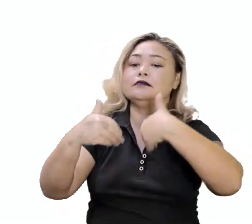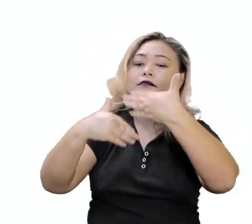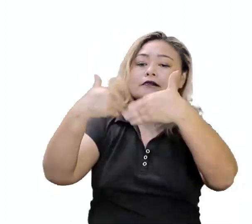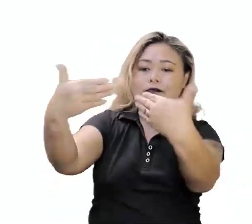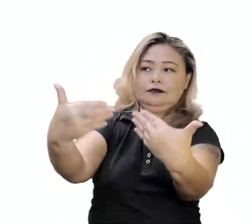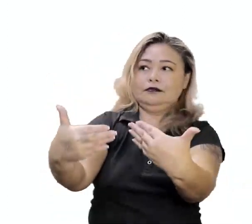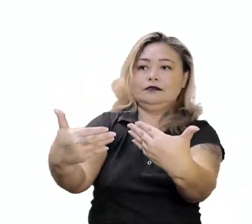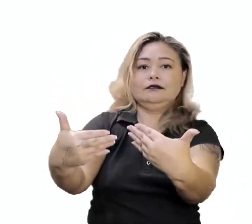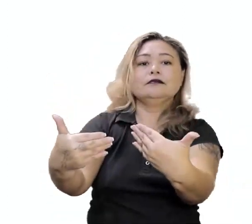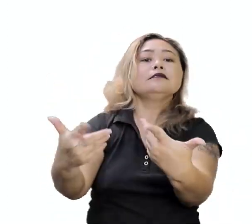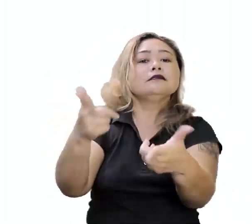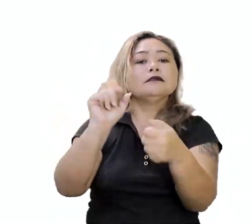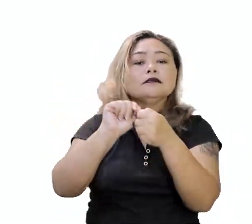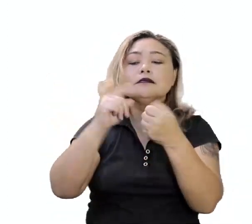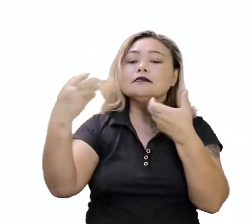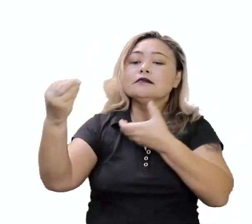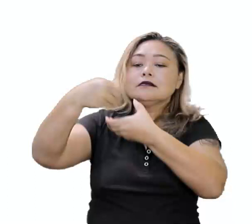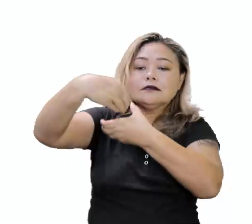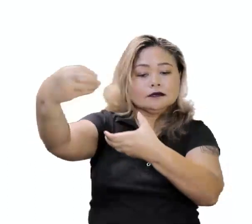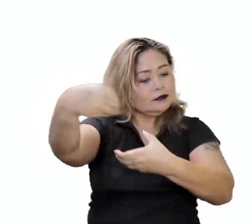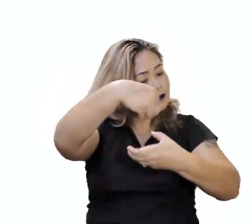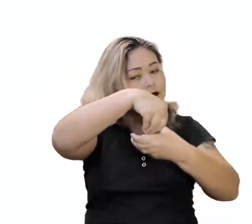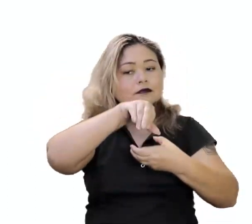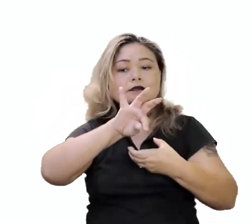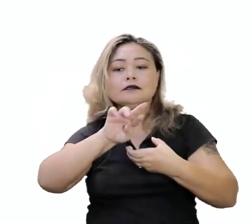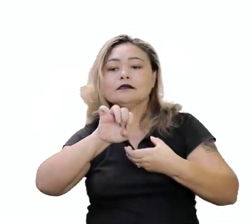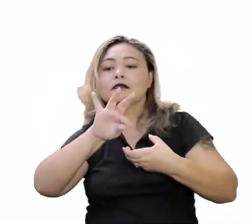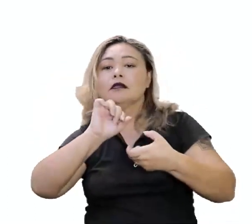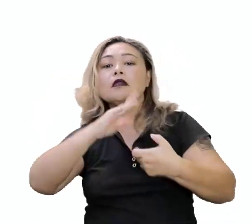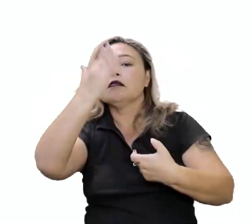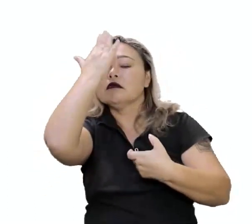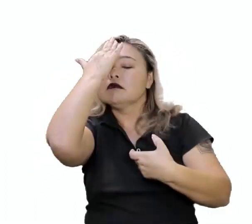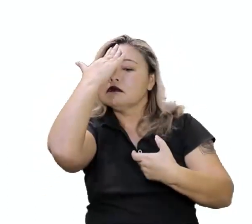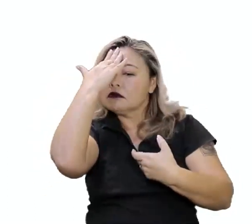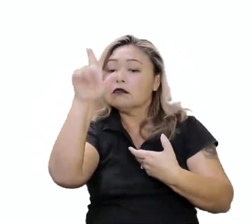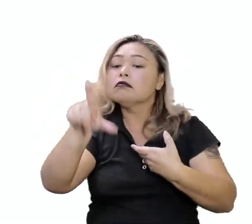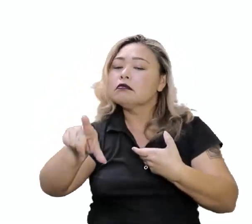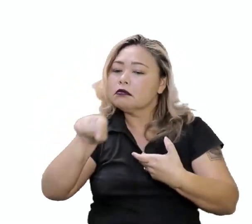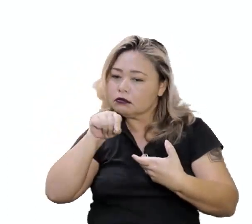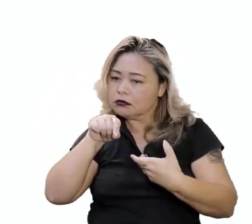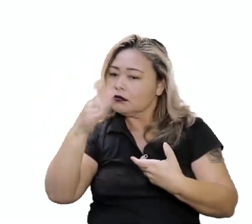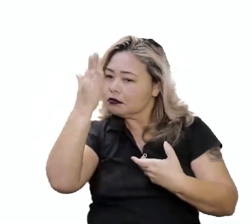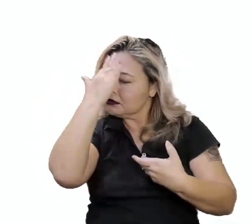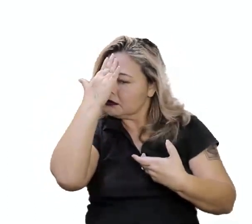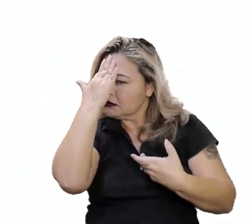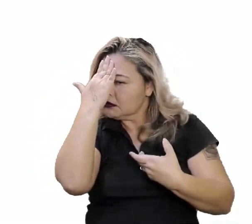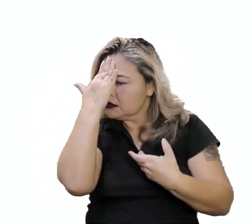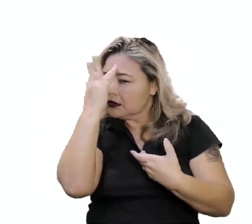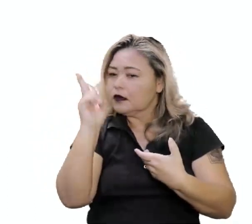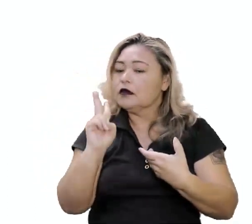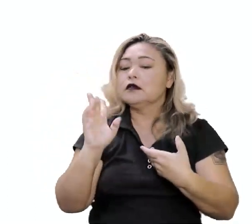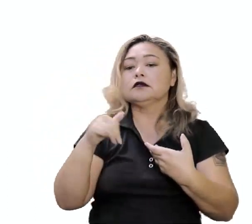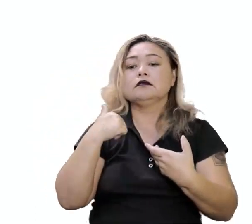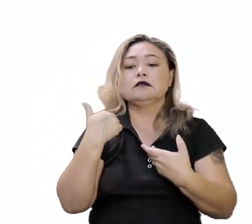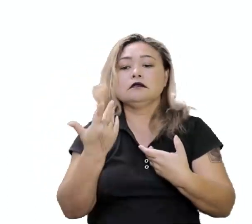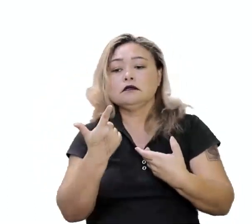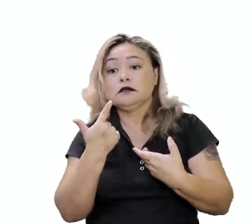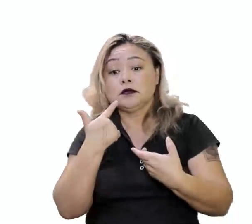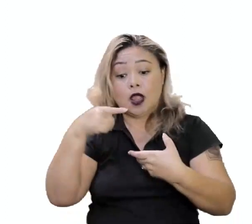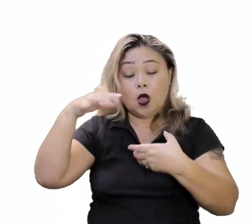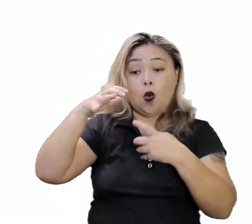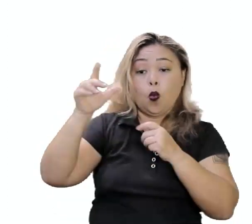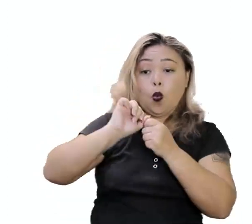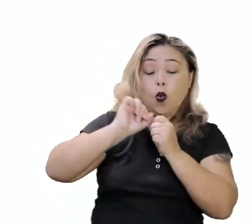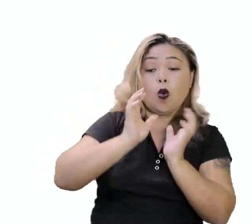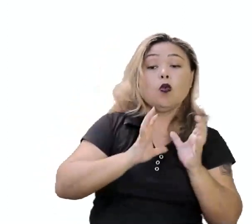e evolução de seus integrantes. Então, a gente já sabe o que é a seleção, né? Que é aquela força que vai